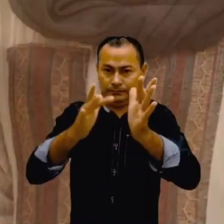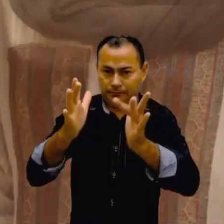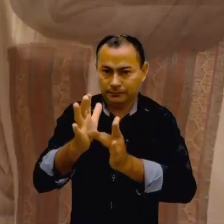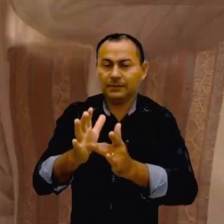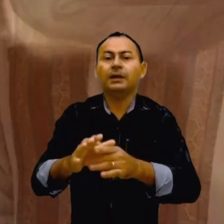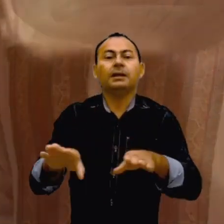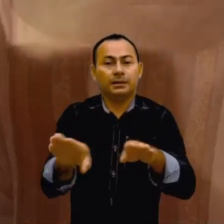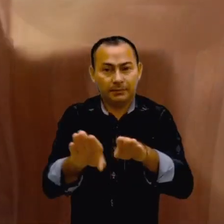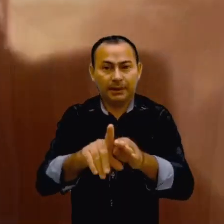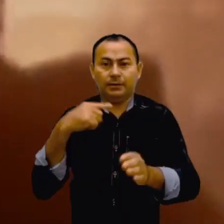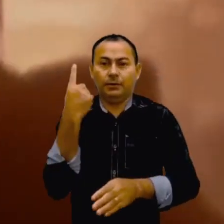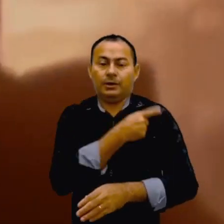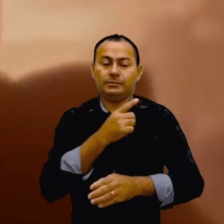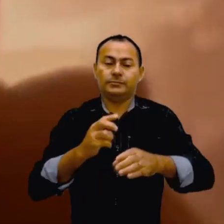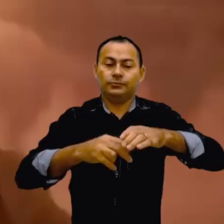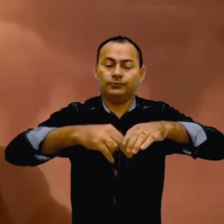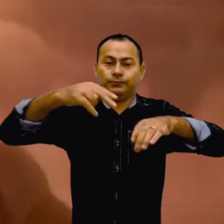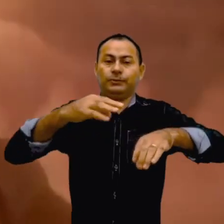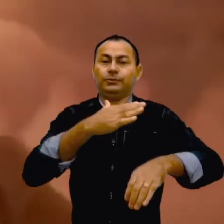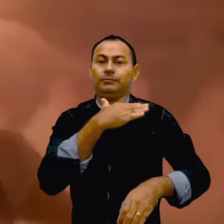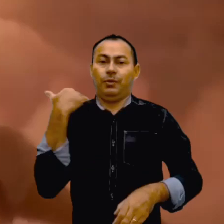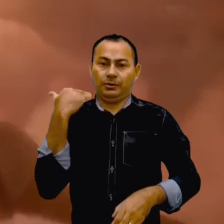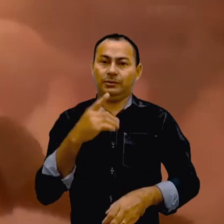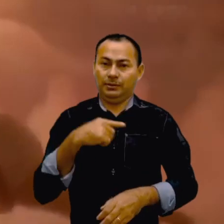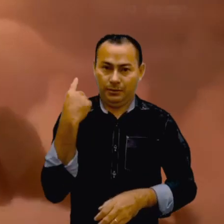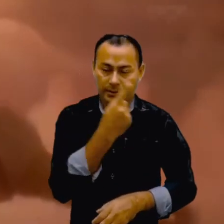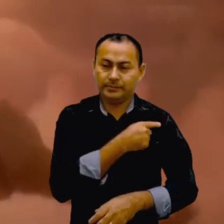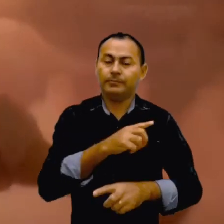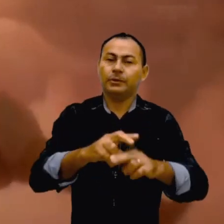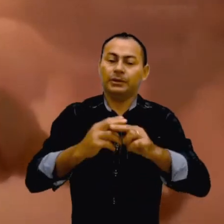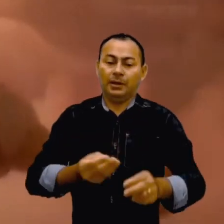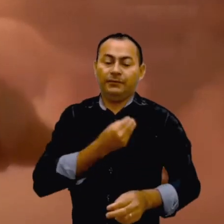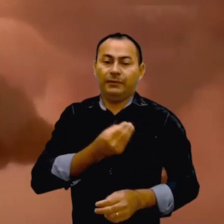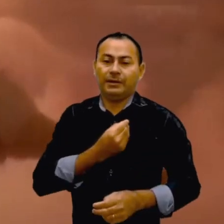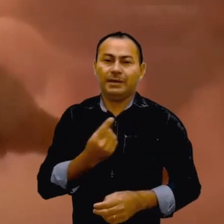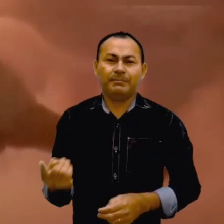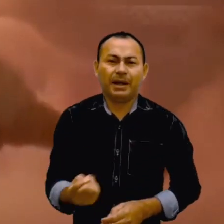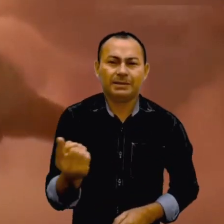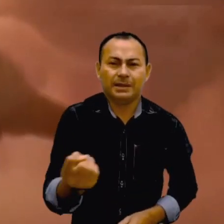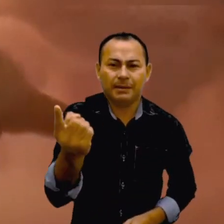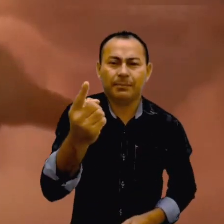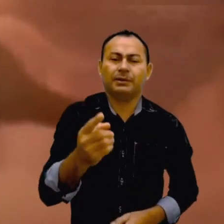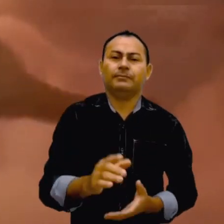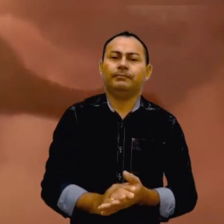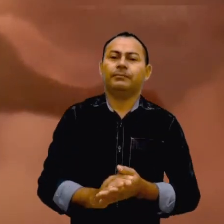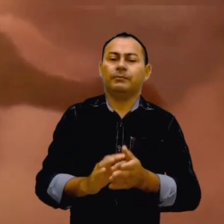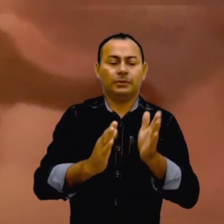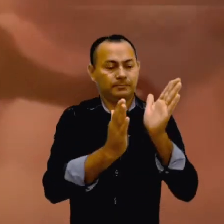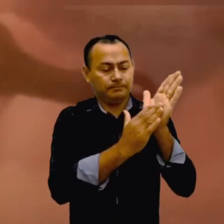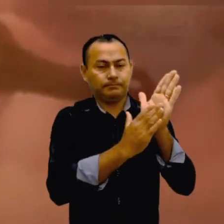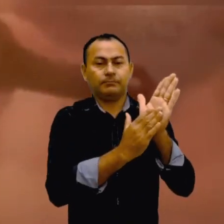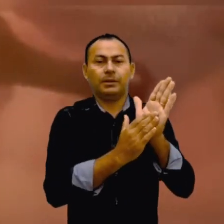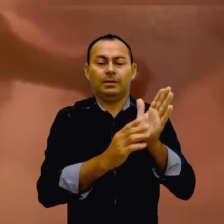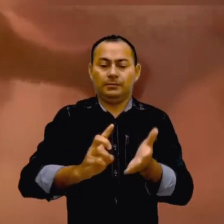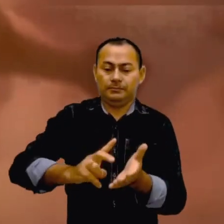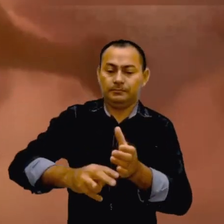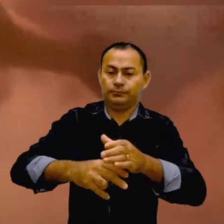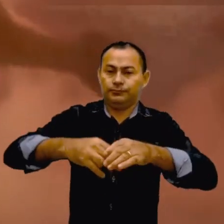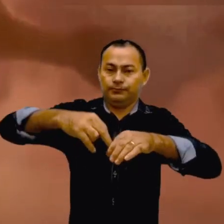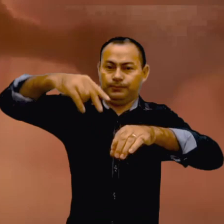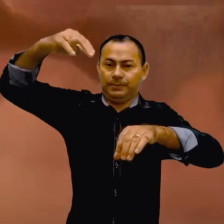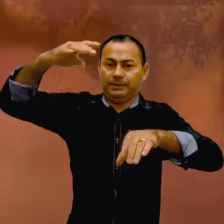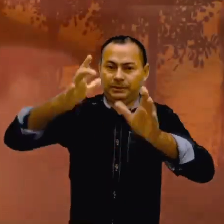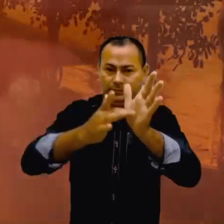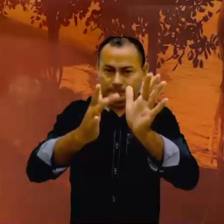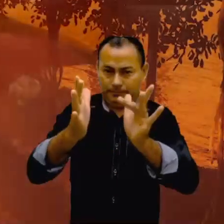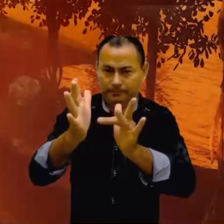nós também ressuscitaremos dos mortos. Viveremos para sempre. Isso foi provado pela ressurreição de Jesus